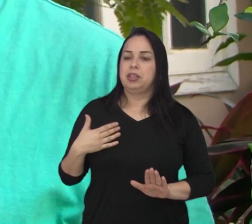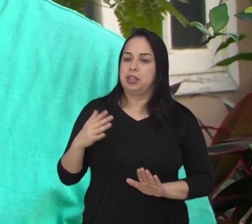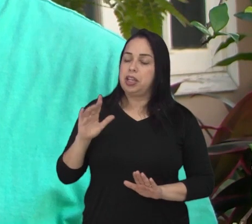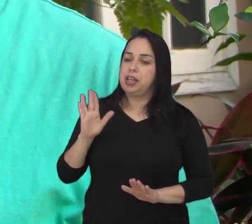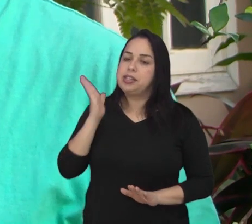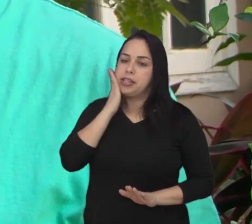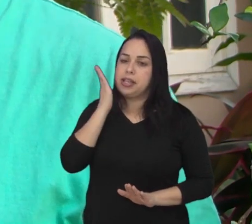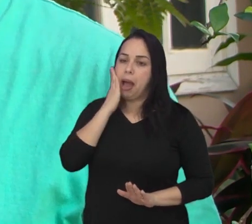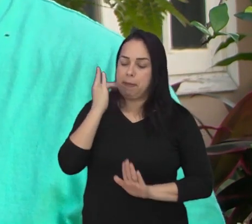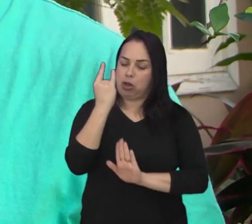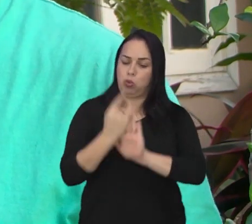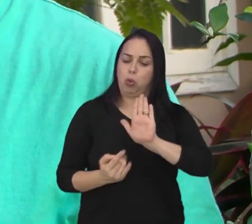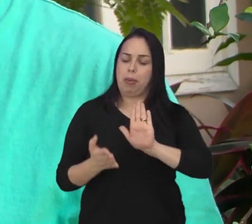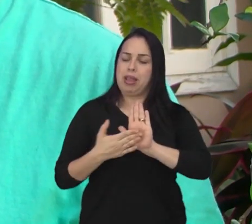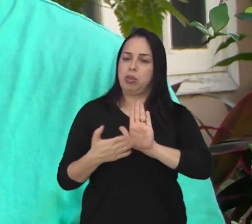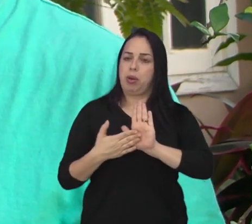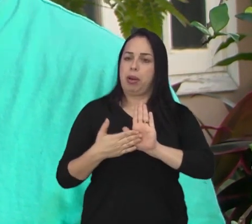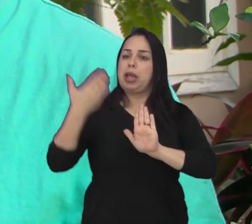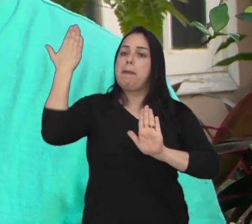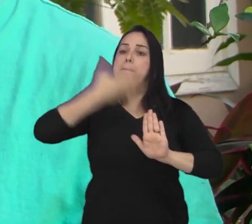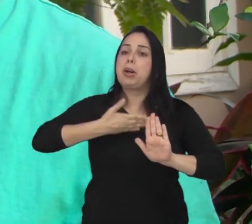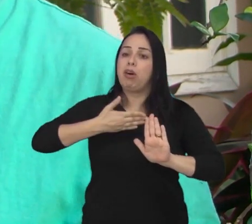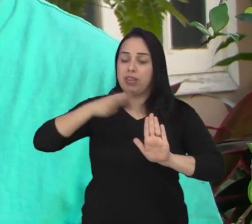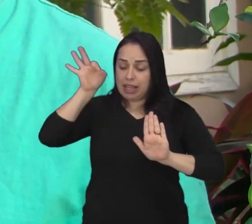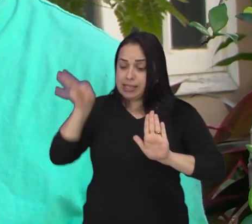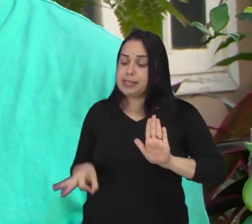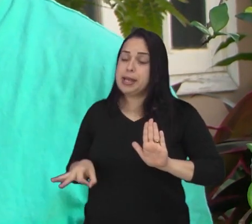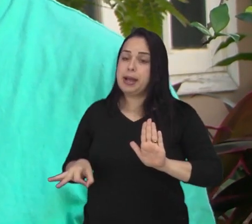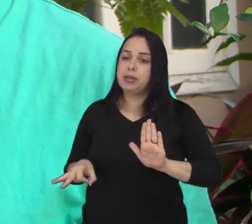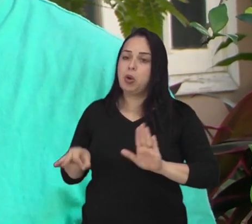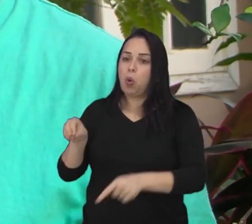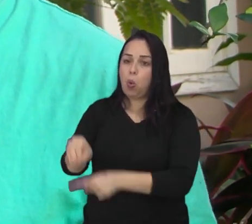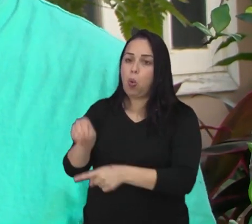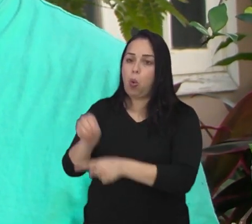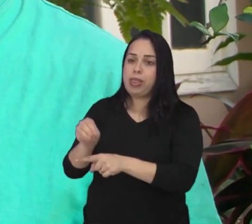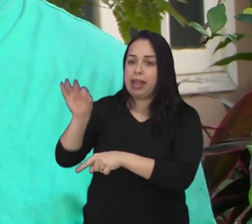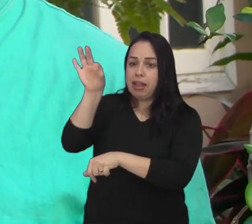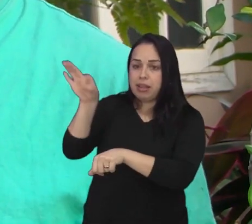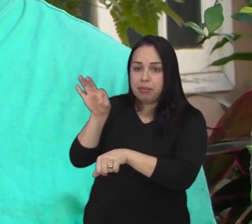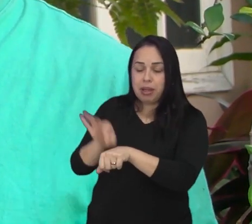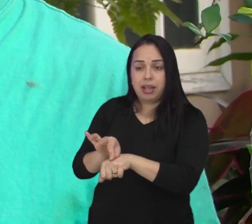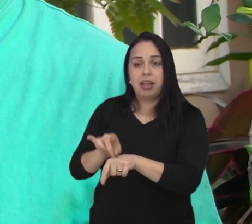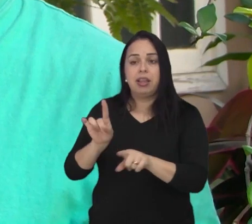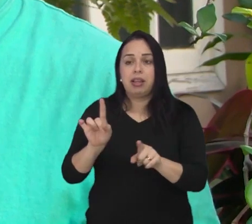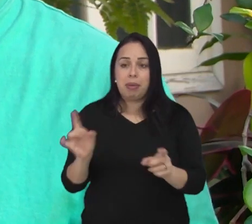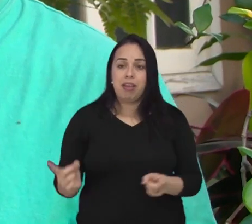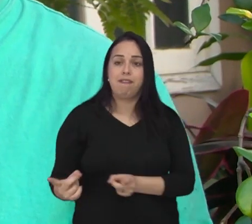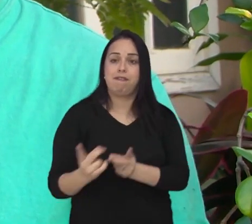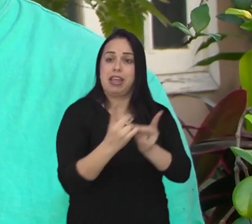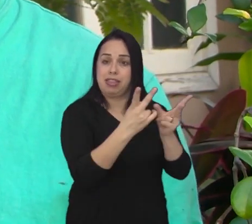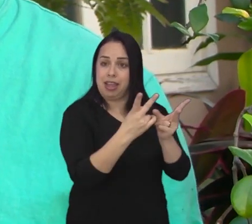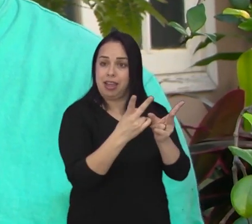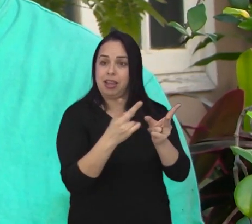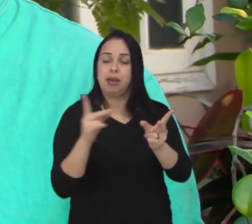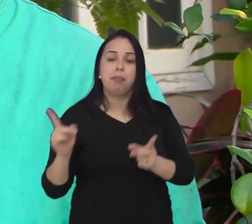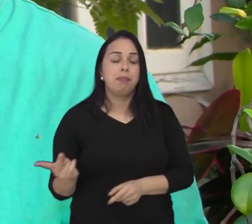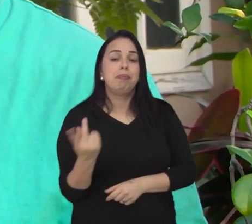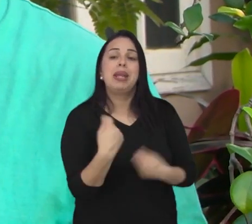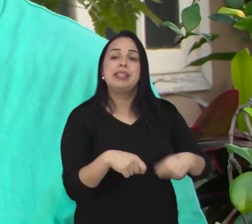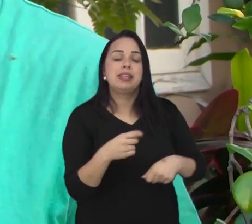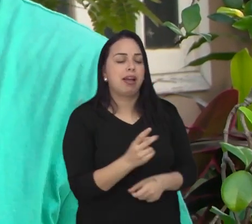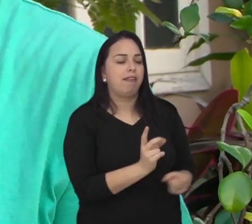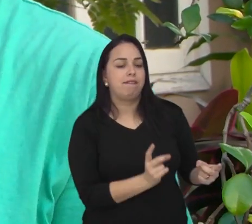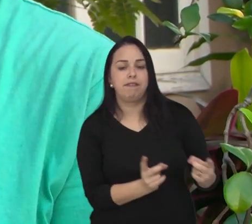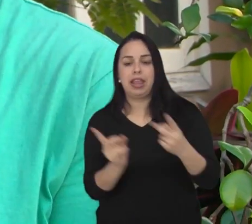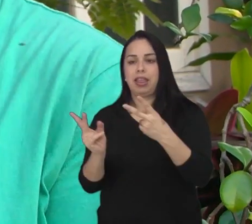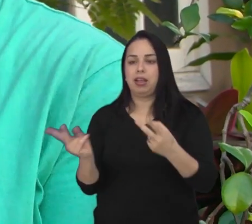que você tem aí uma atividade regular, né? Provavelmente aí, como a comercialização só pode ser